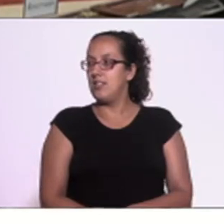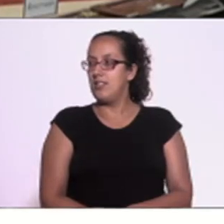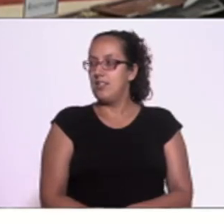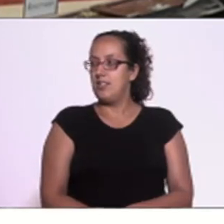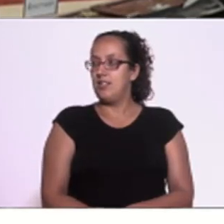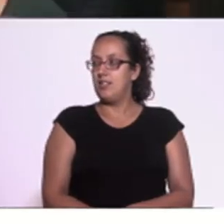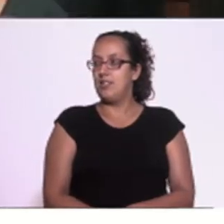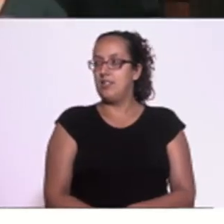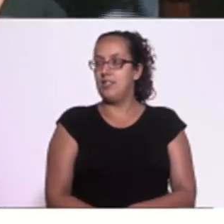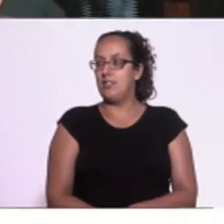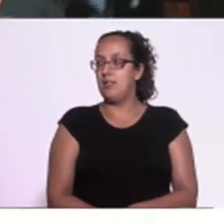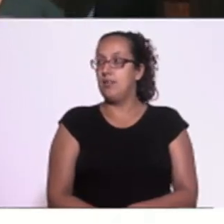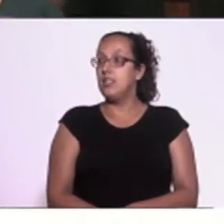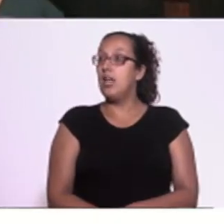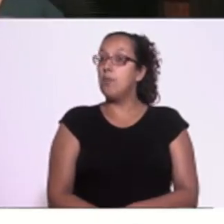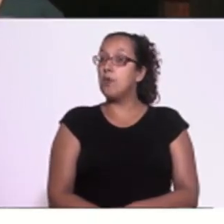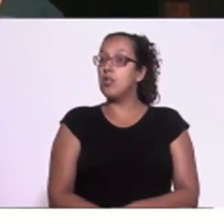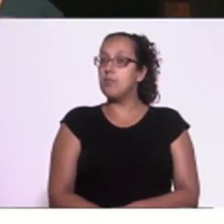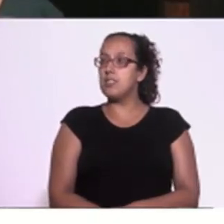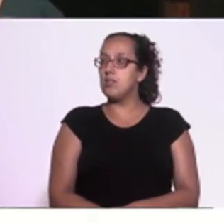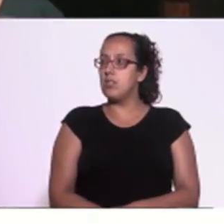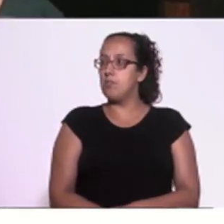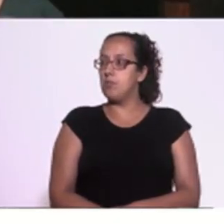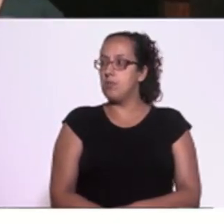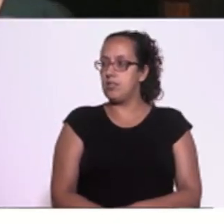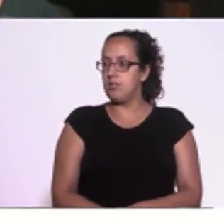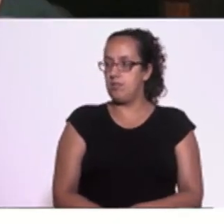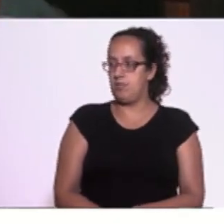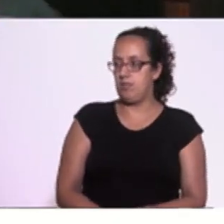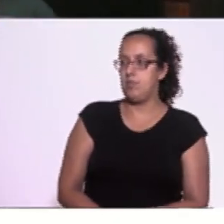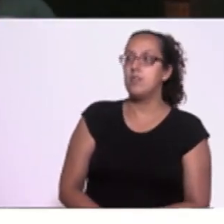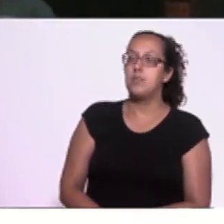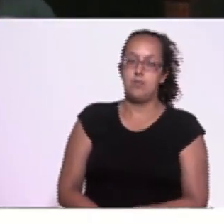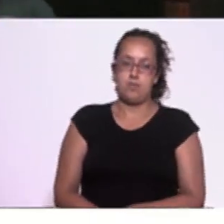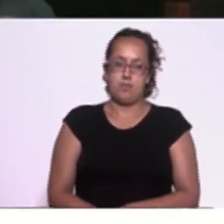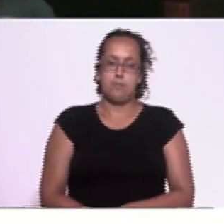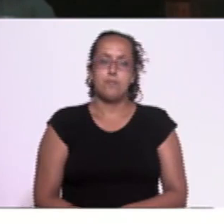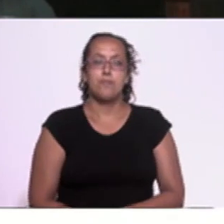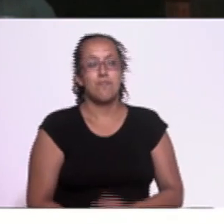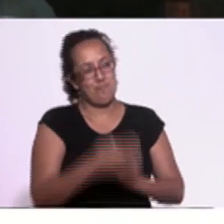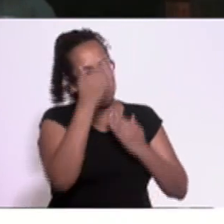Agradeço ao doutor José Murilo de Carvalho,